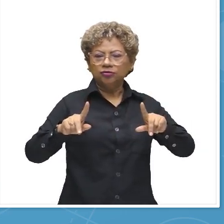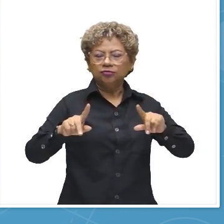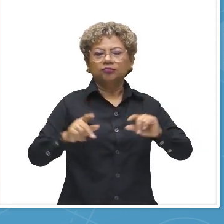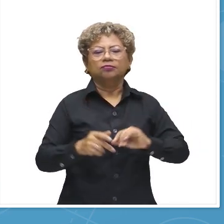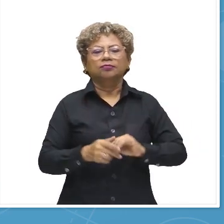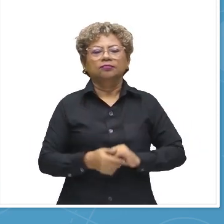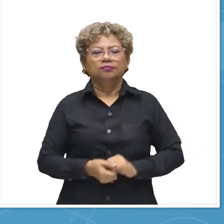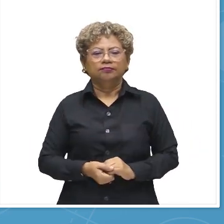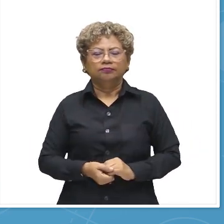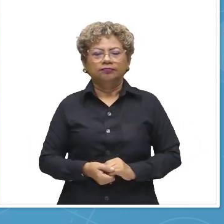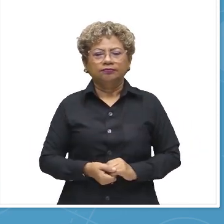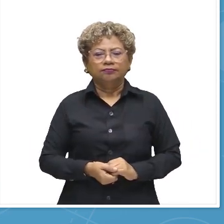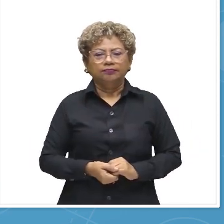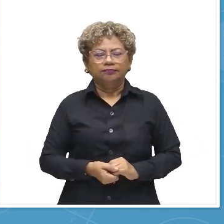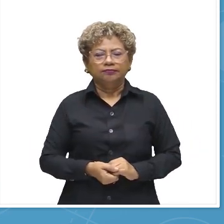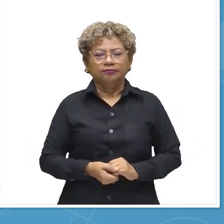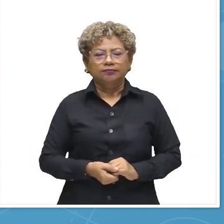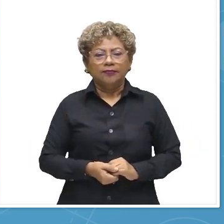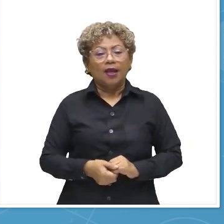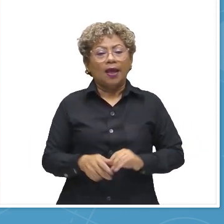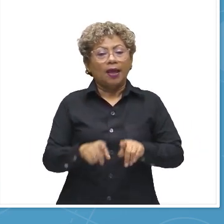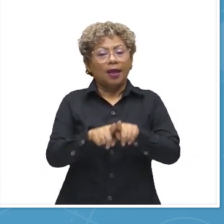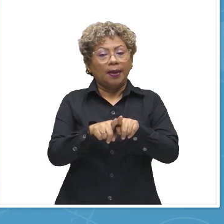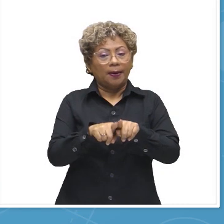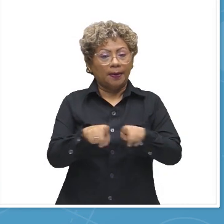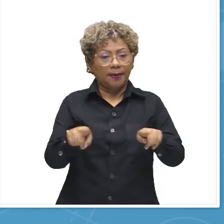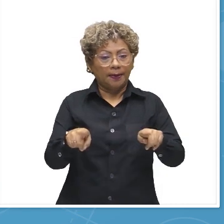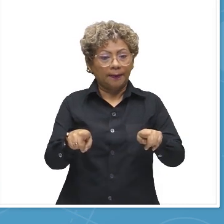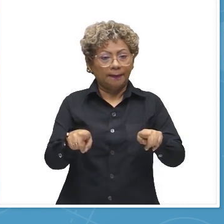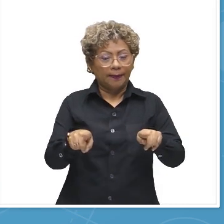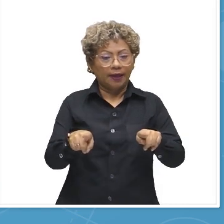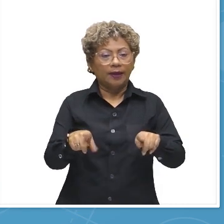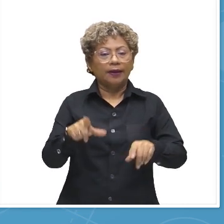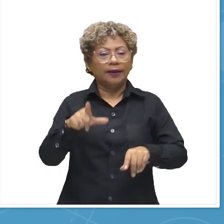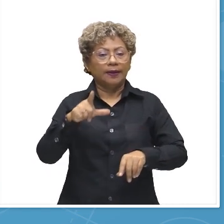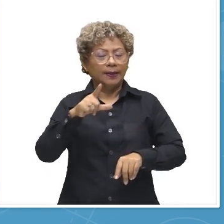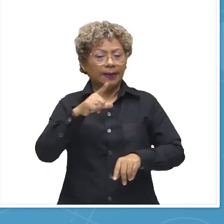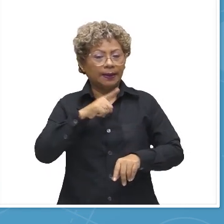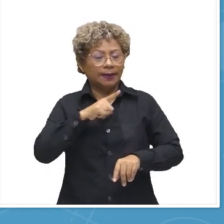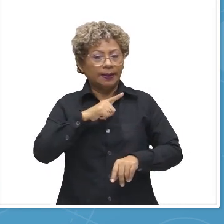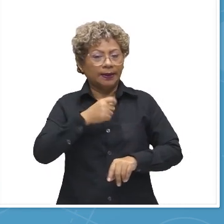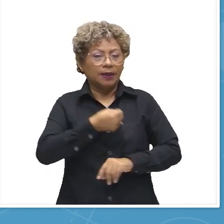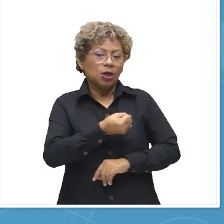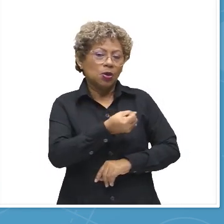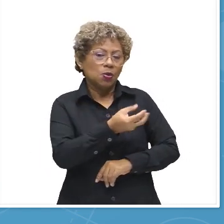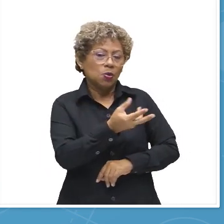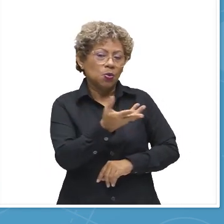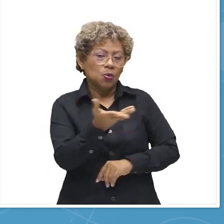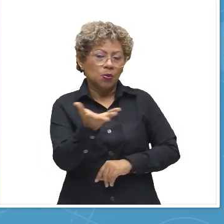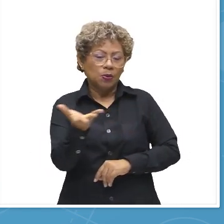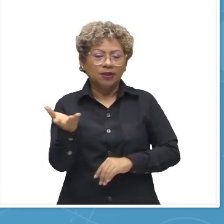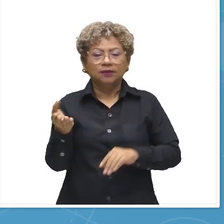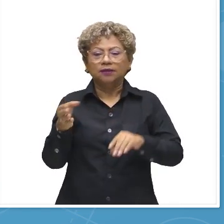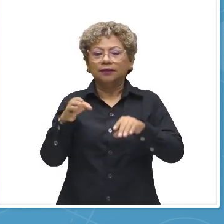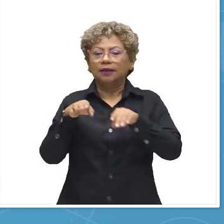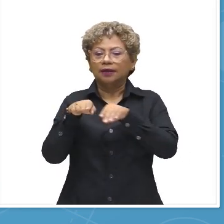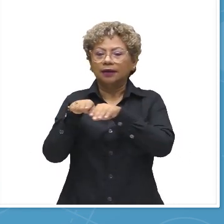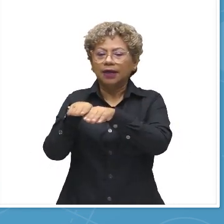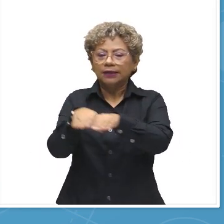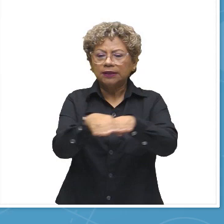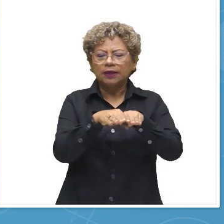é diferente, tá? Mas expressam quantidades iguais. Como